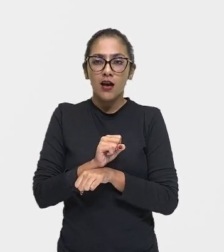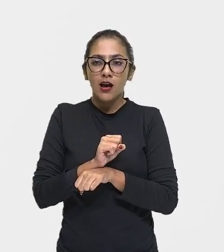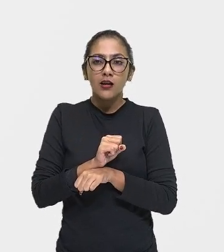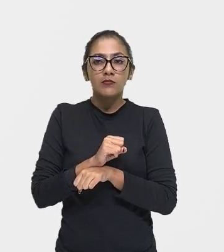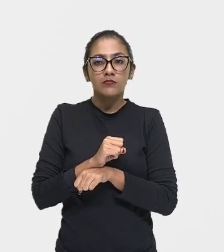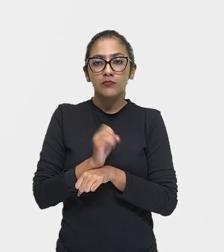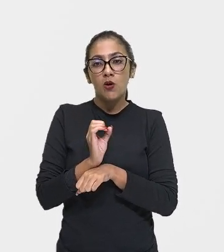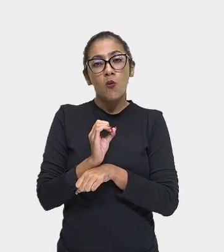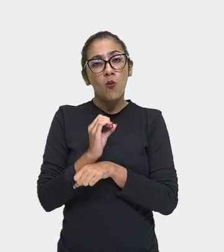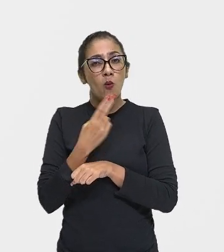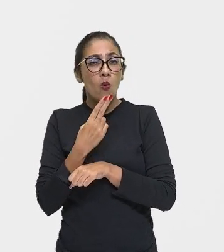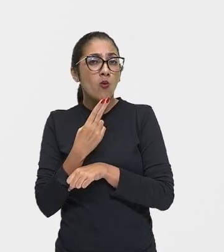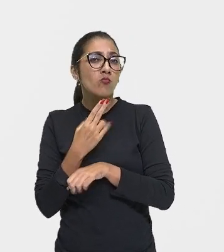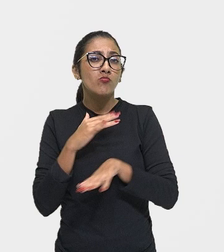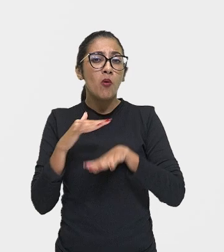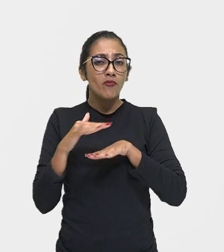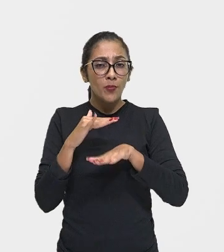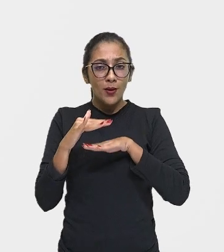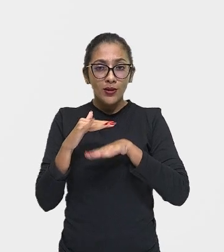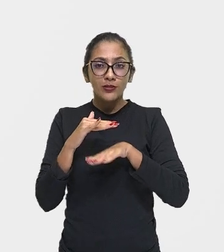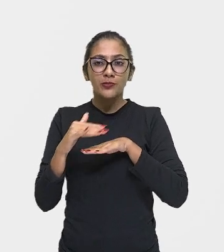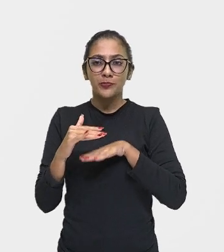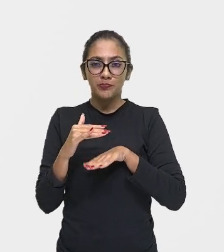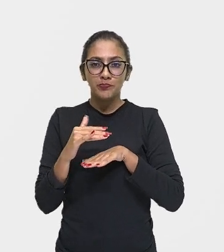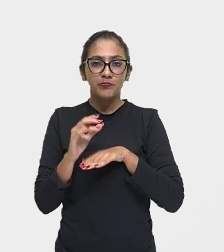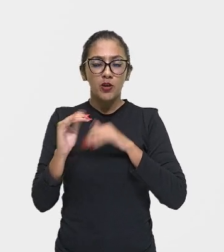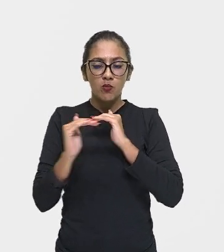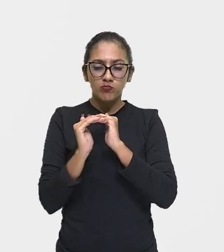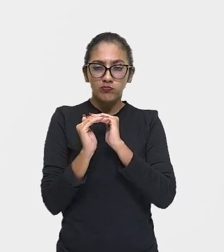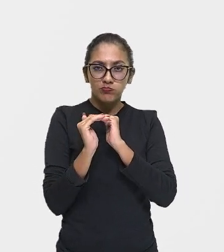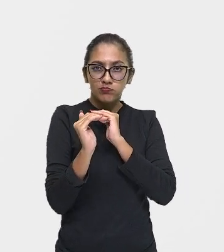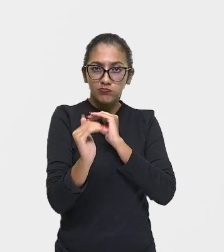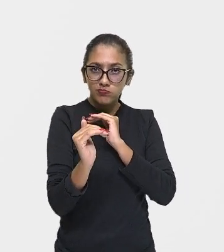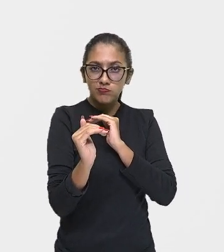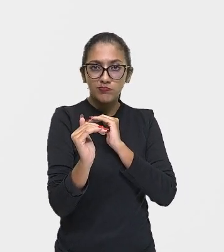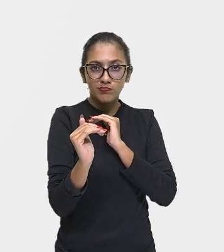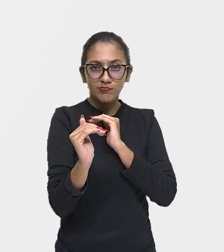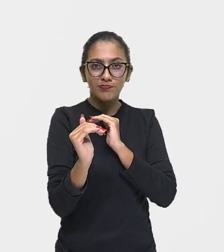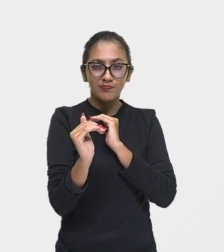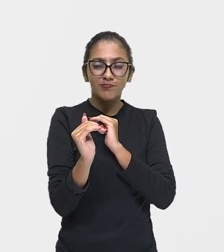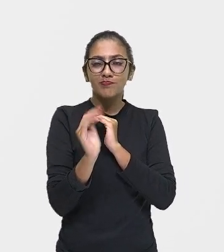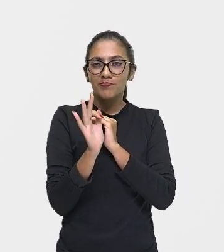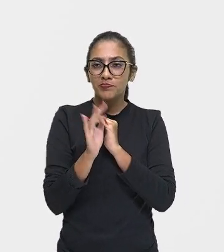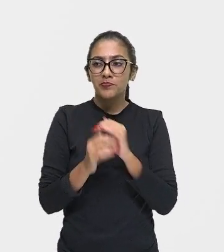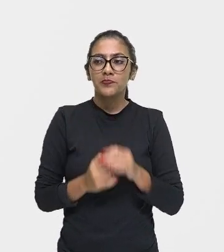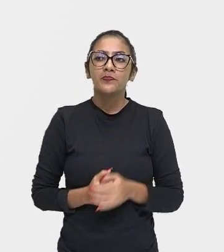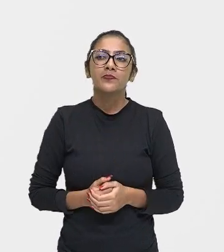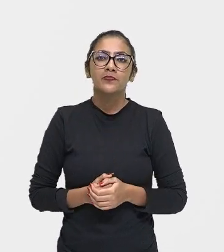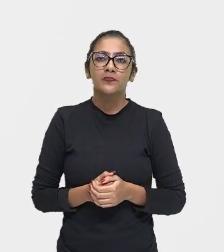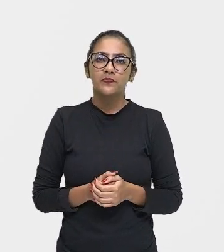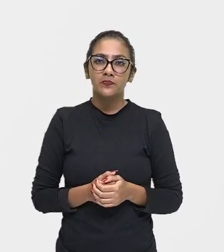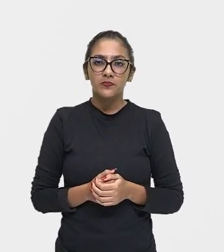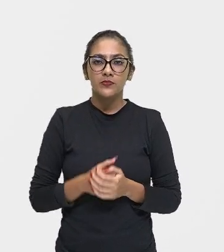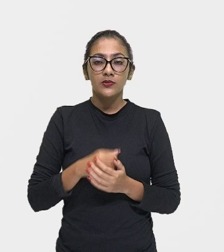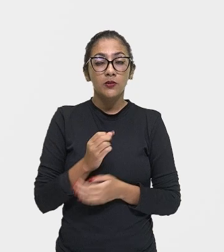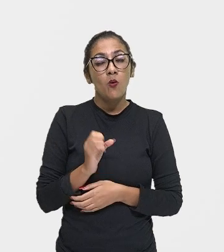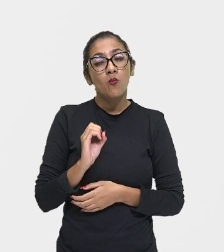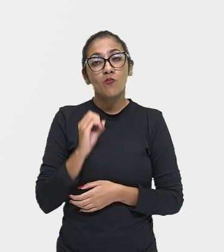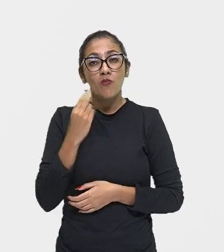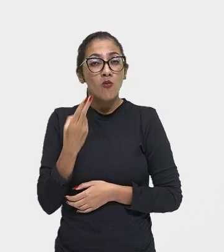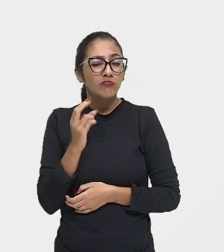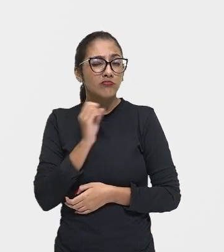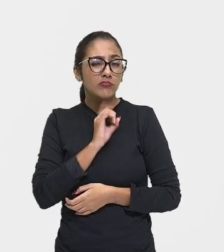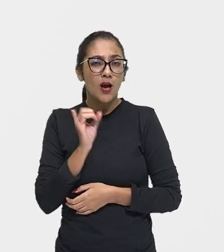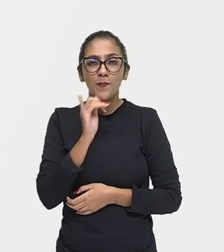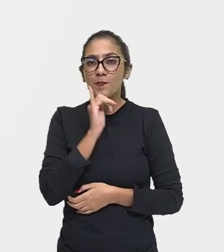de movimento uniforme, em uma linha reta, a menos que seja forçado